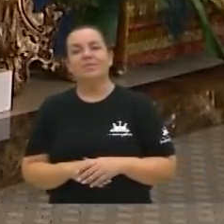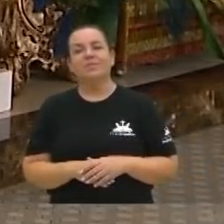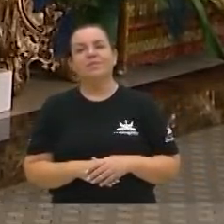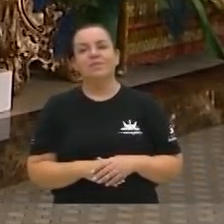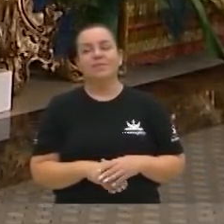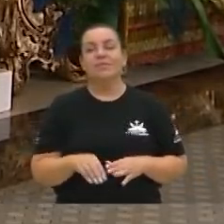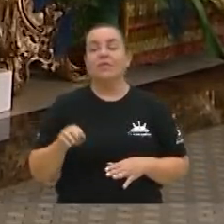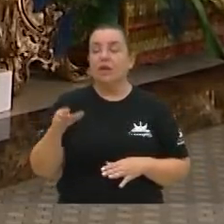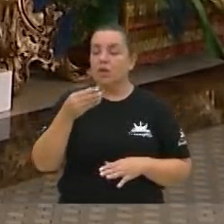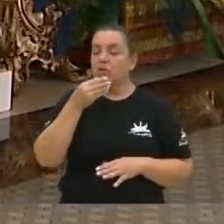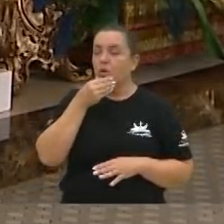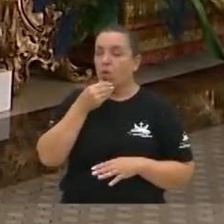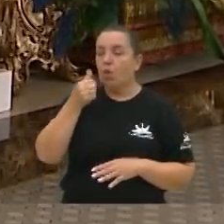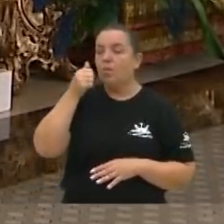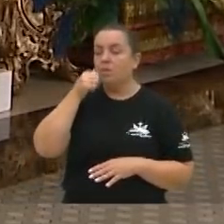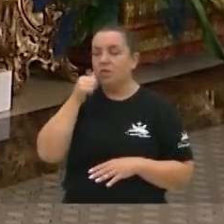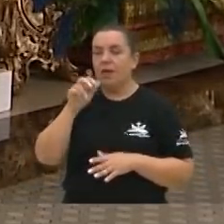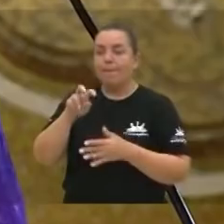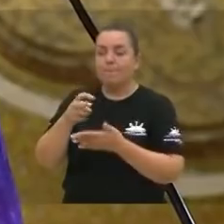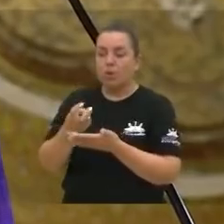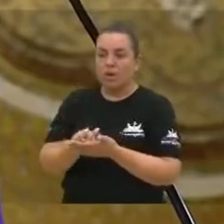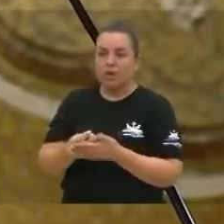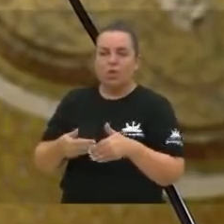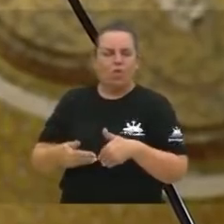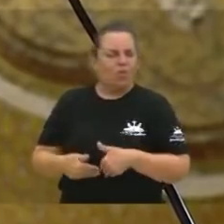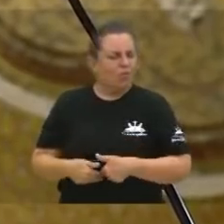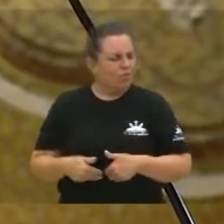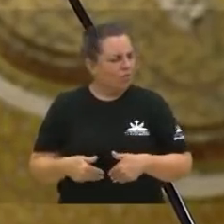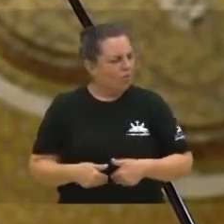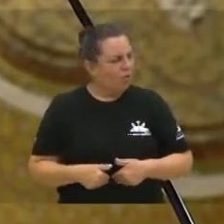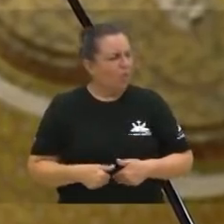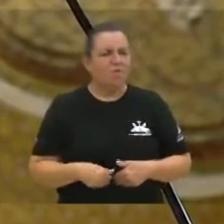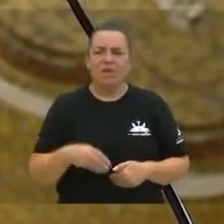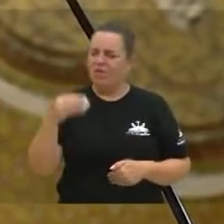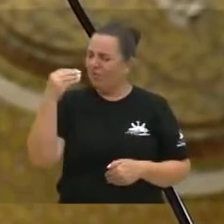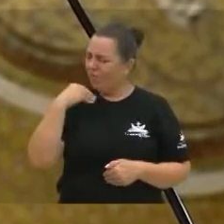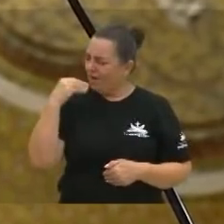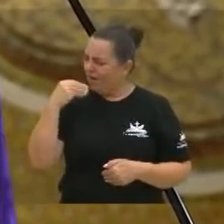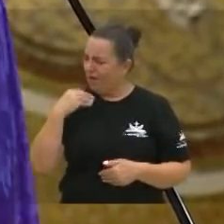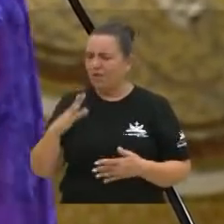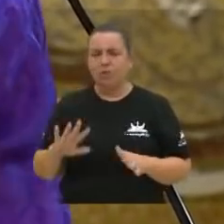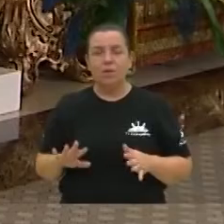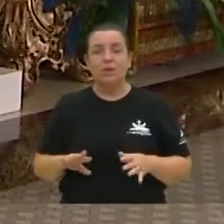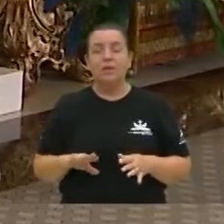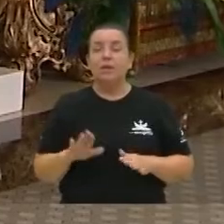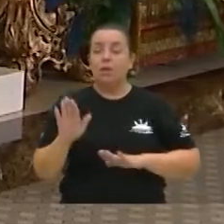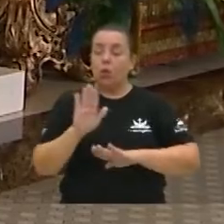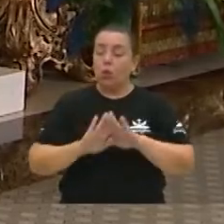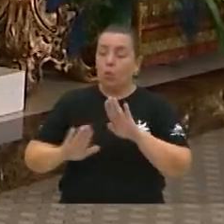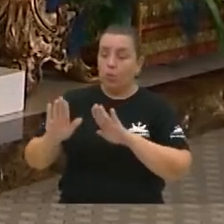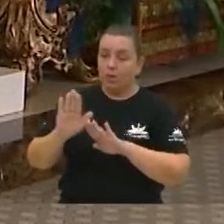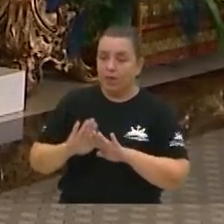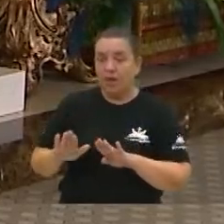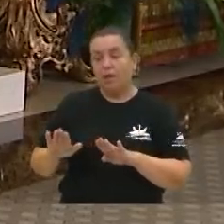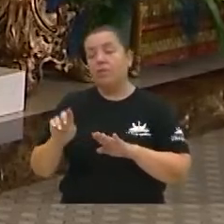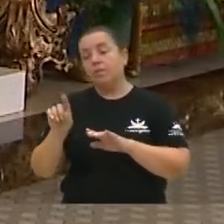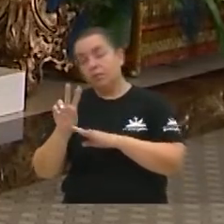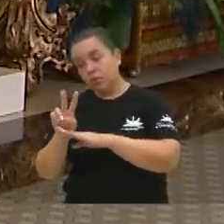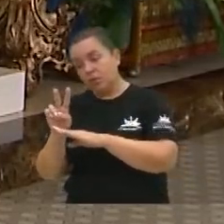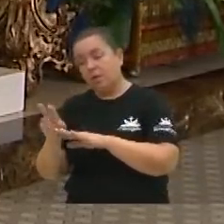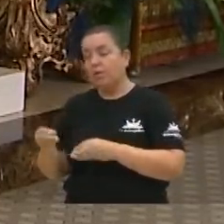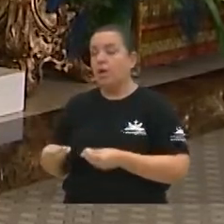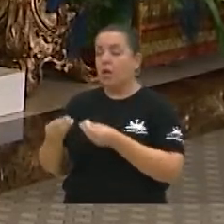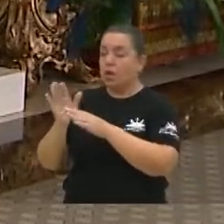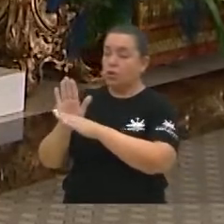e aqueles moribundos Famintos e Miseráveis cuidava com que podia